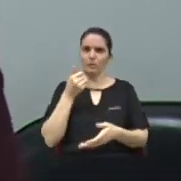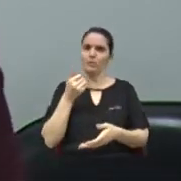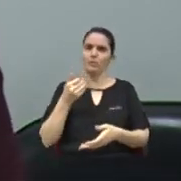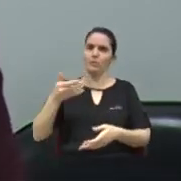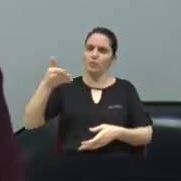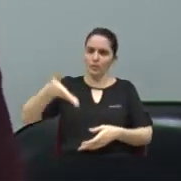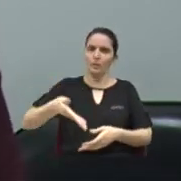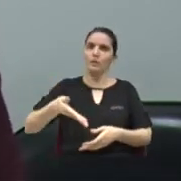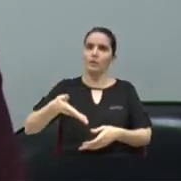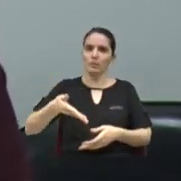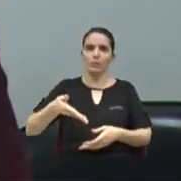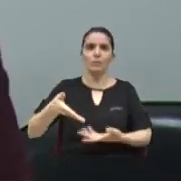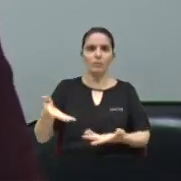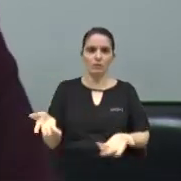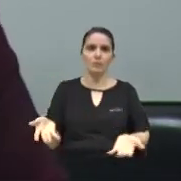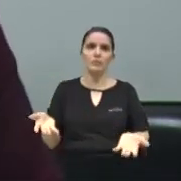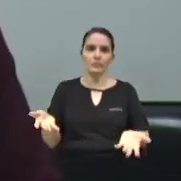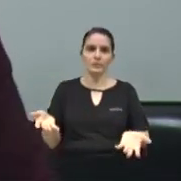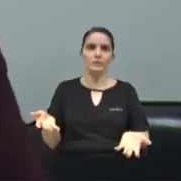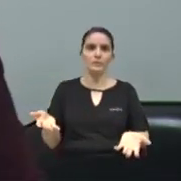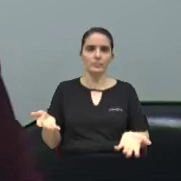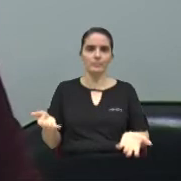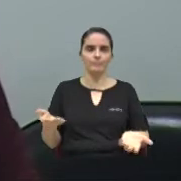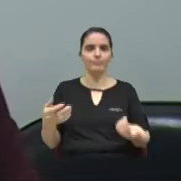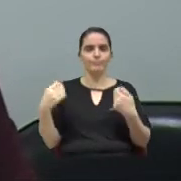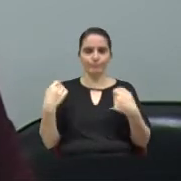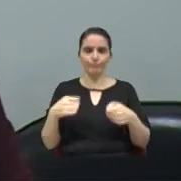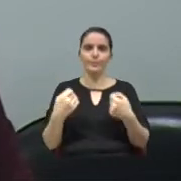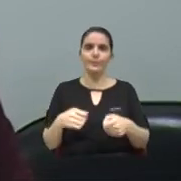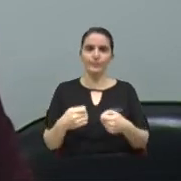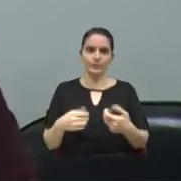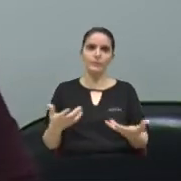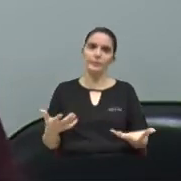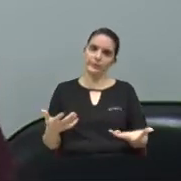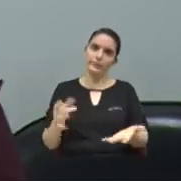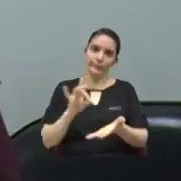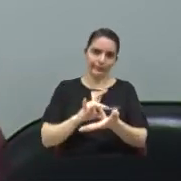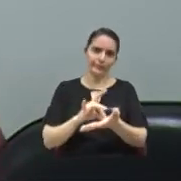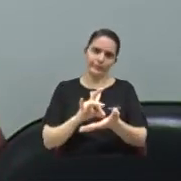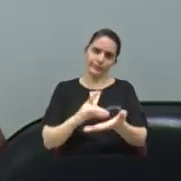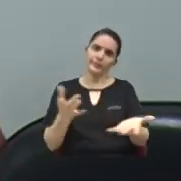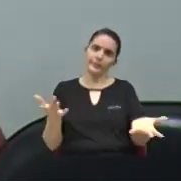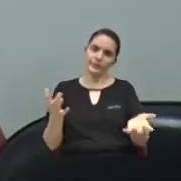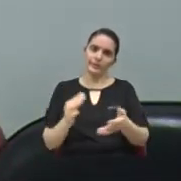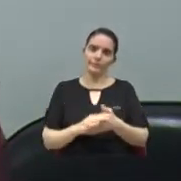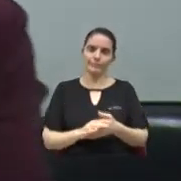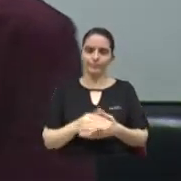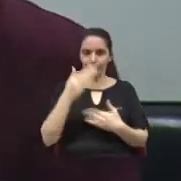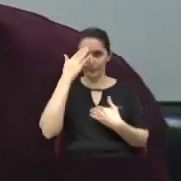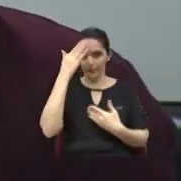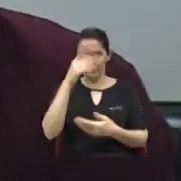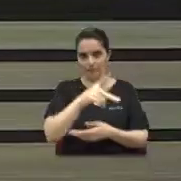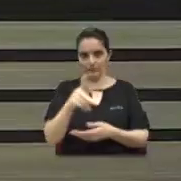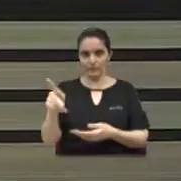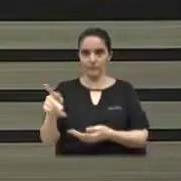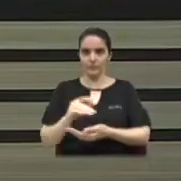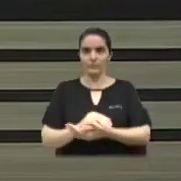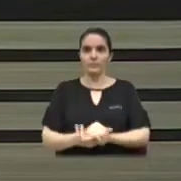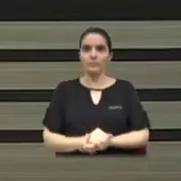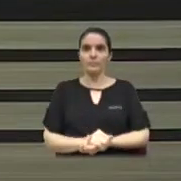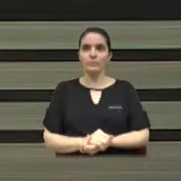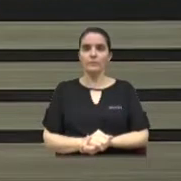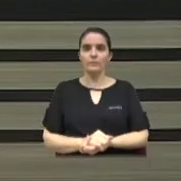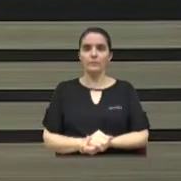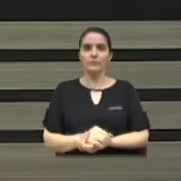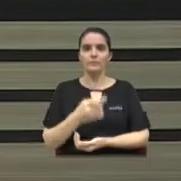estamos, pelo menos isso não tiver. É verdade? Tá certo, presidente. Muito obrigado.